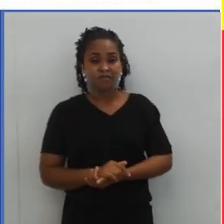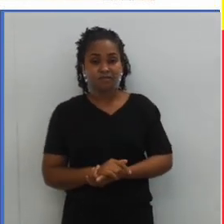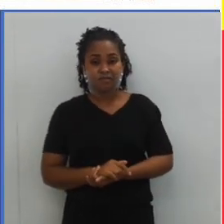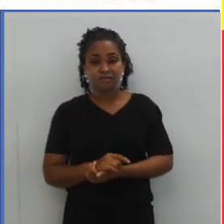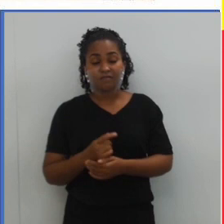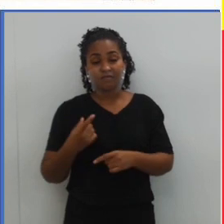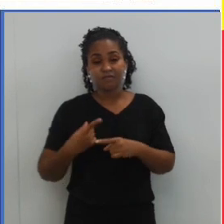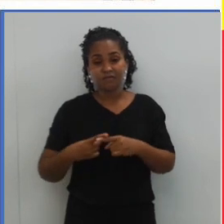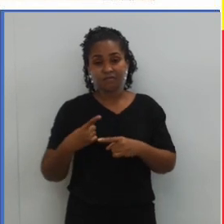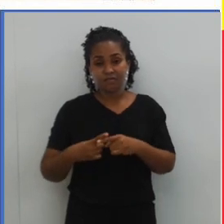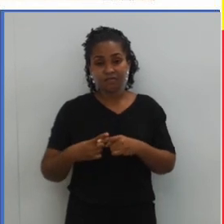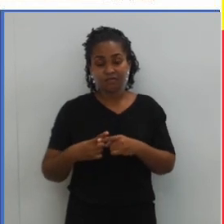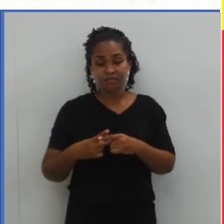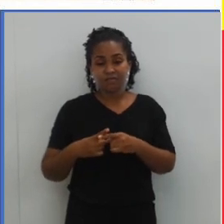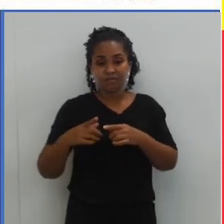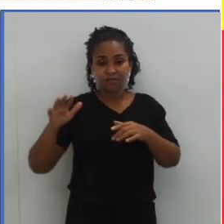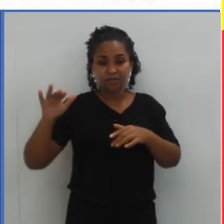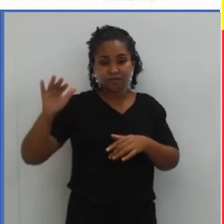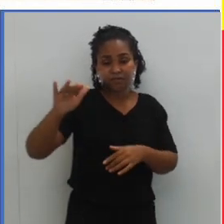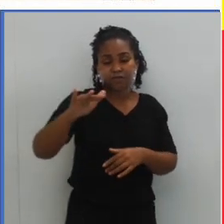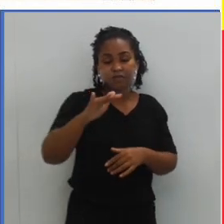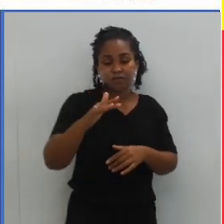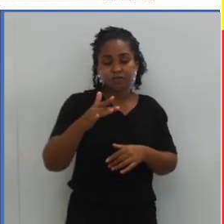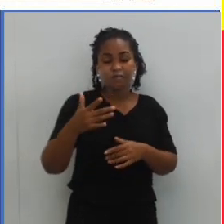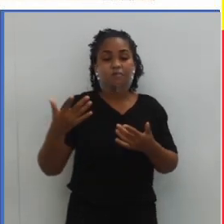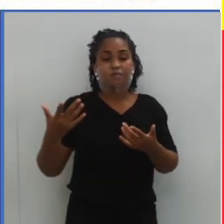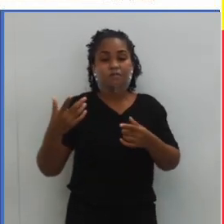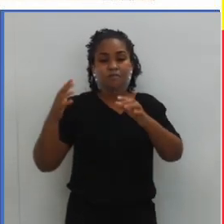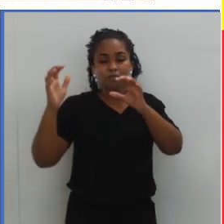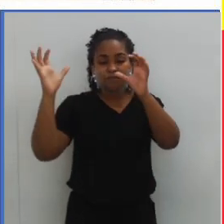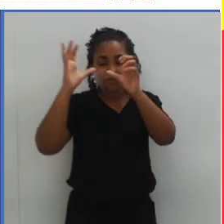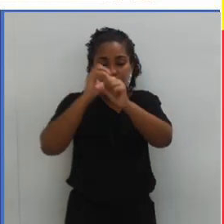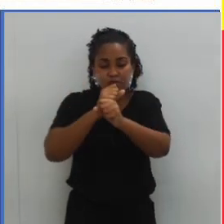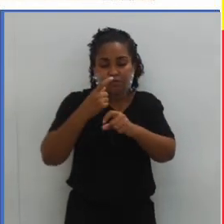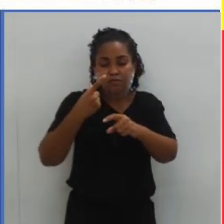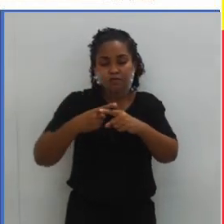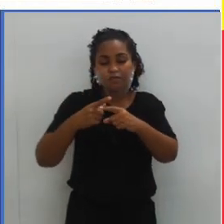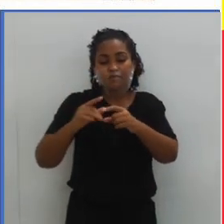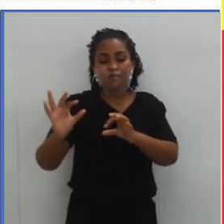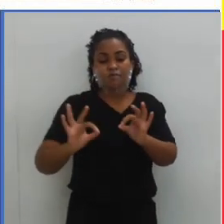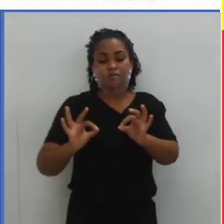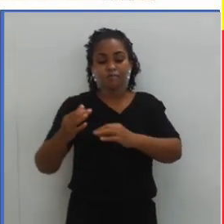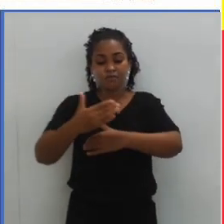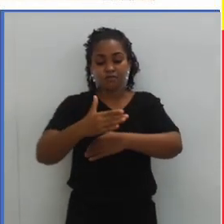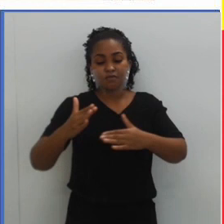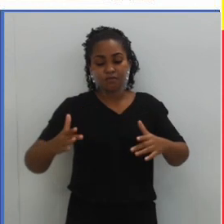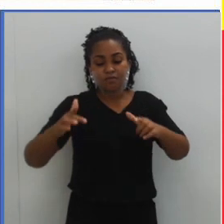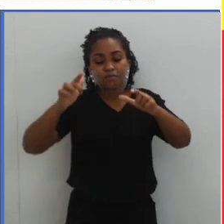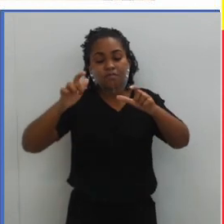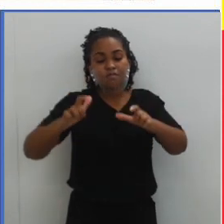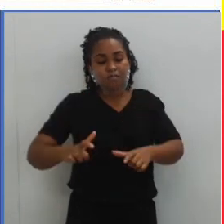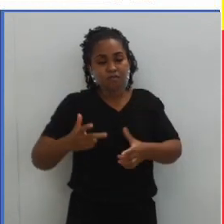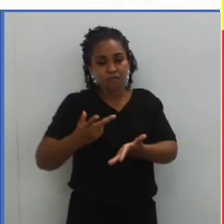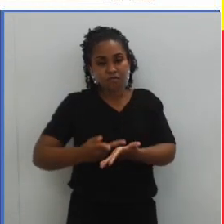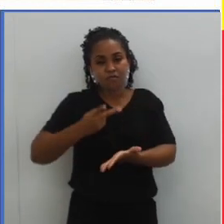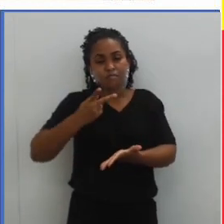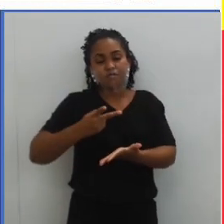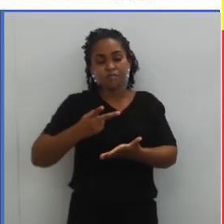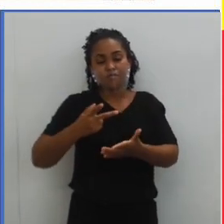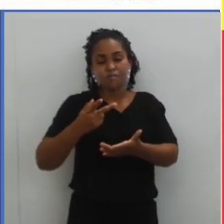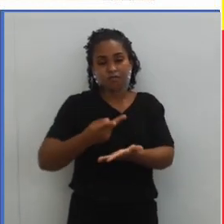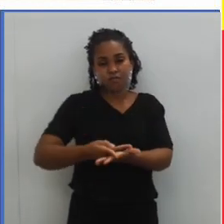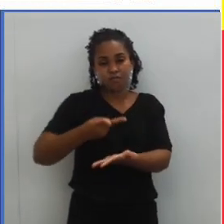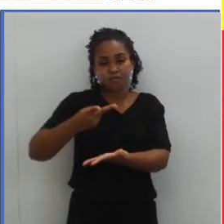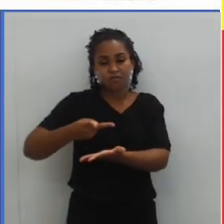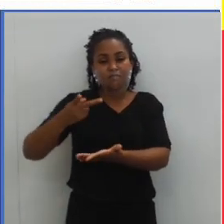do filme Batman, o Cavaleiro das Trevas. Então, o set de filmagem é o quê? É o local onde ocorrem as gravações